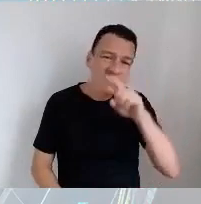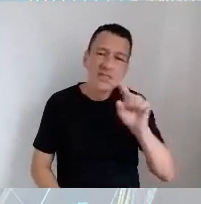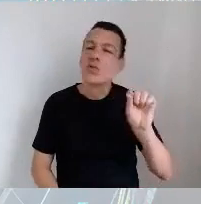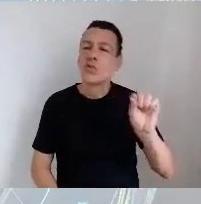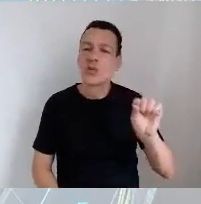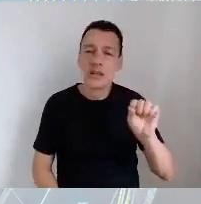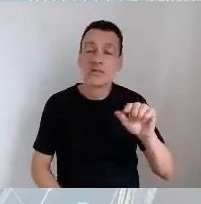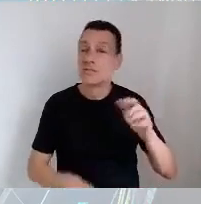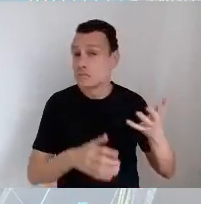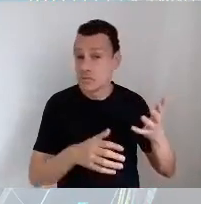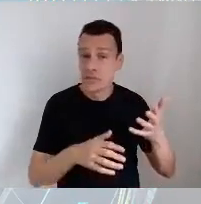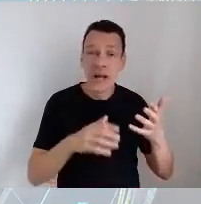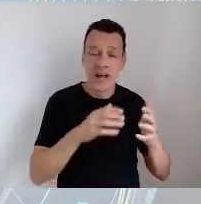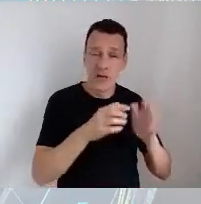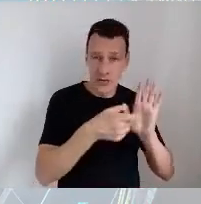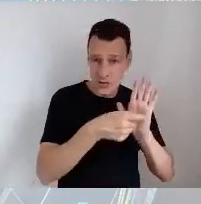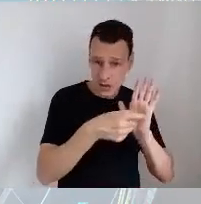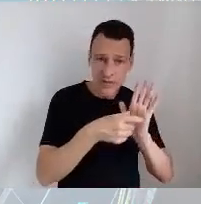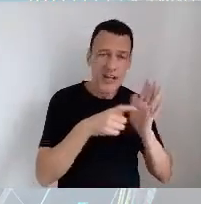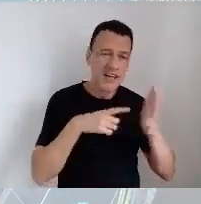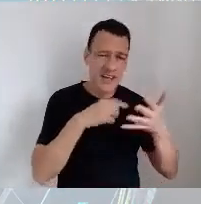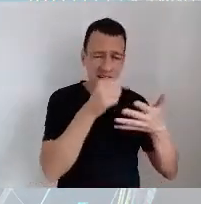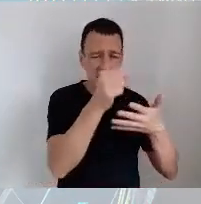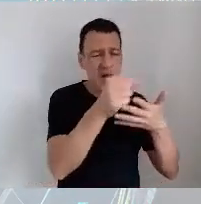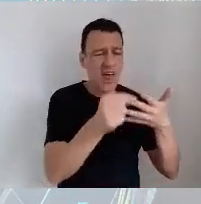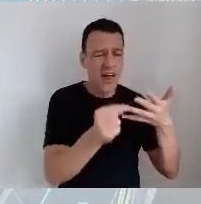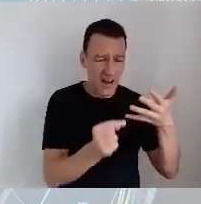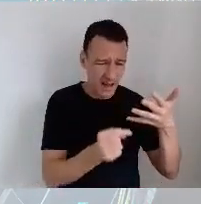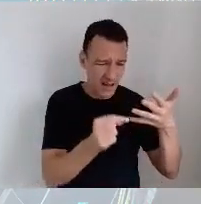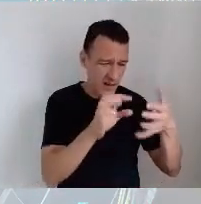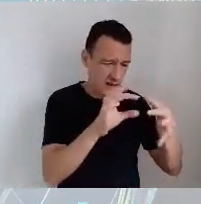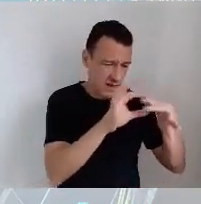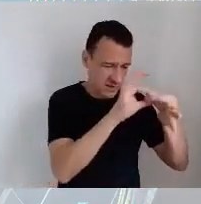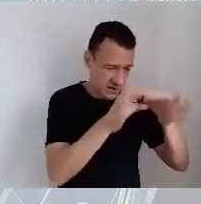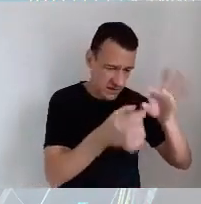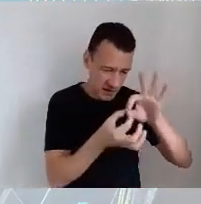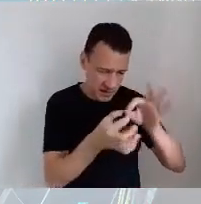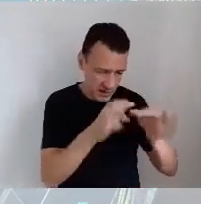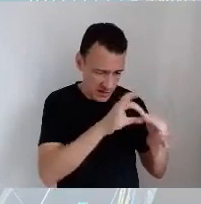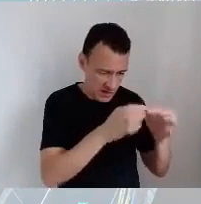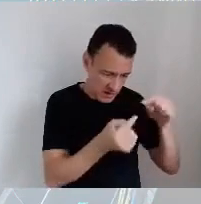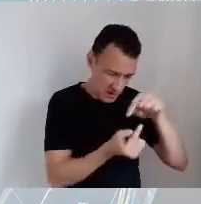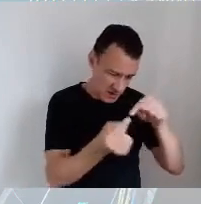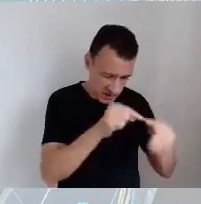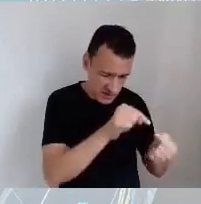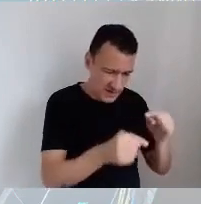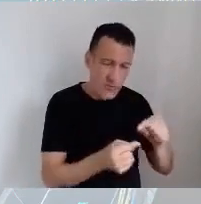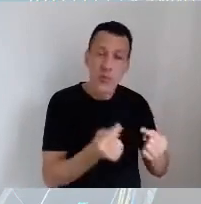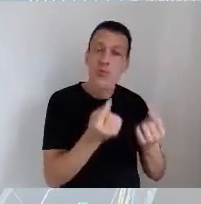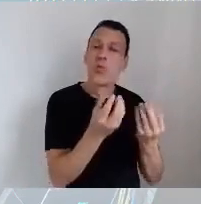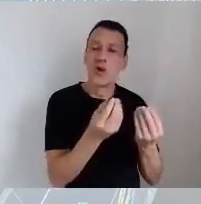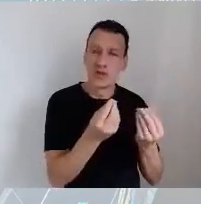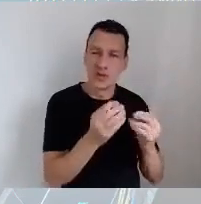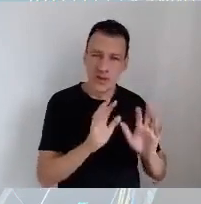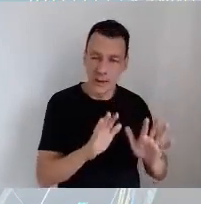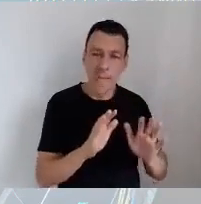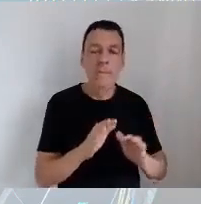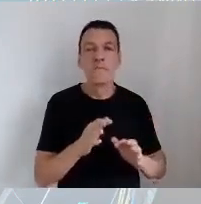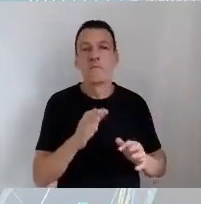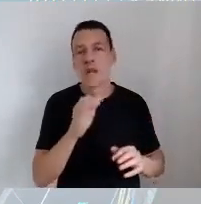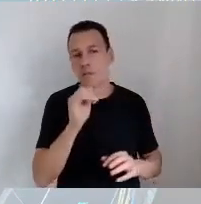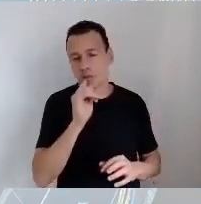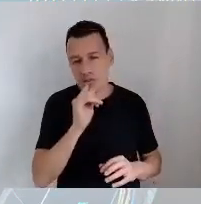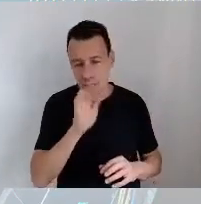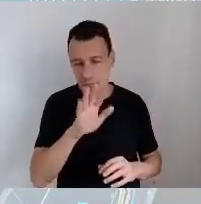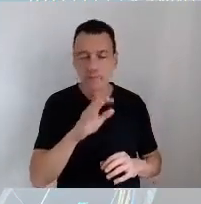interdependência entre esses elementos Esse é um ponto também fundamental Quando você pensa por exemplo numa solução com microsserviços versus um